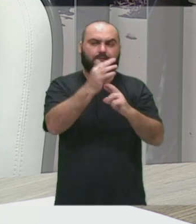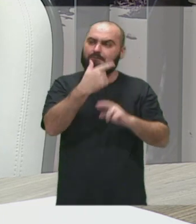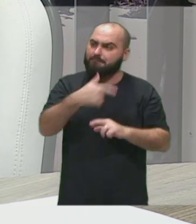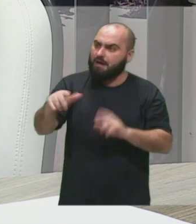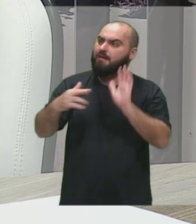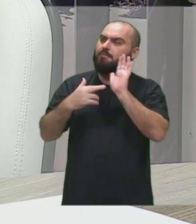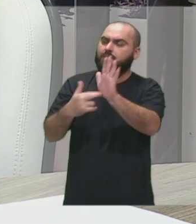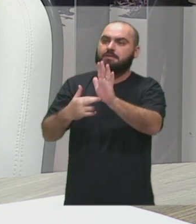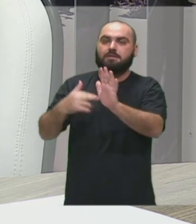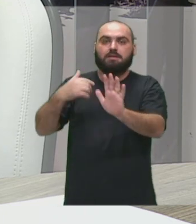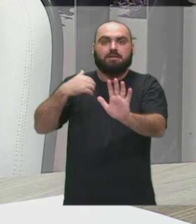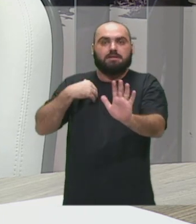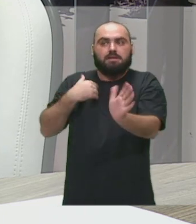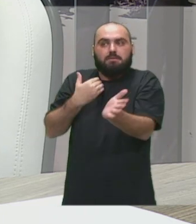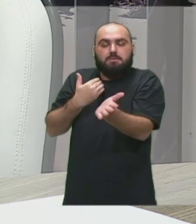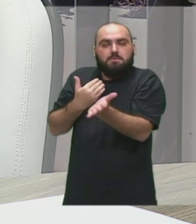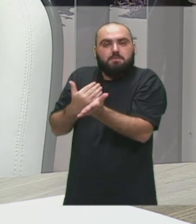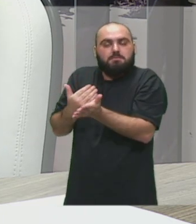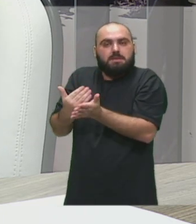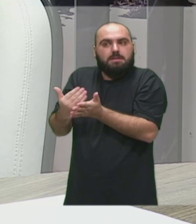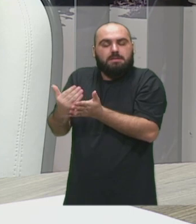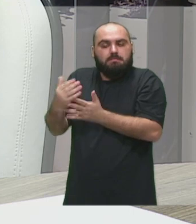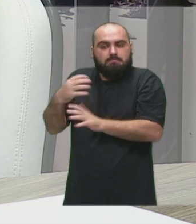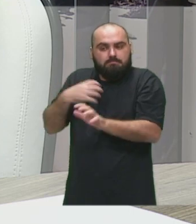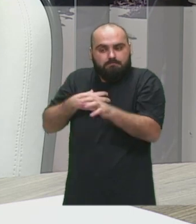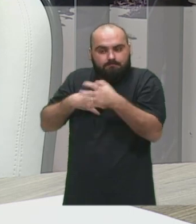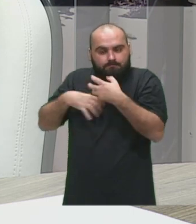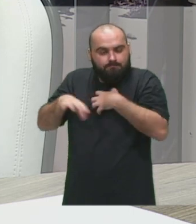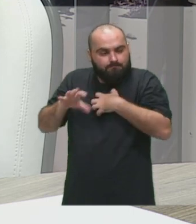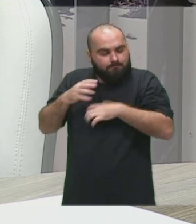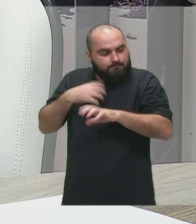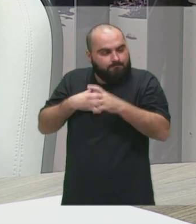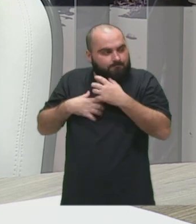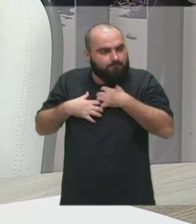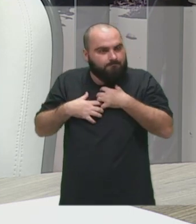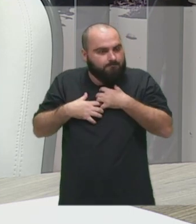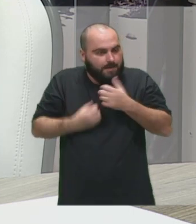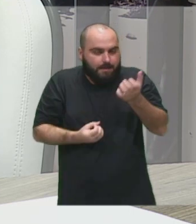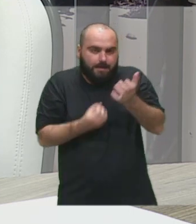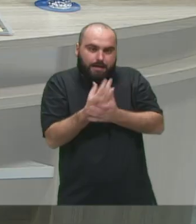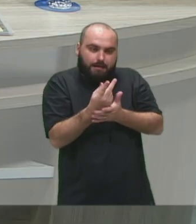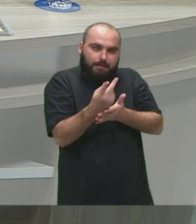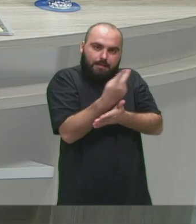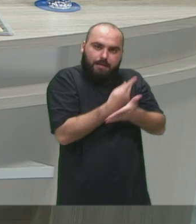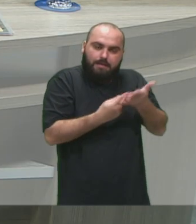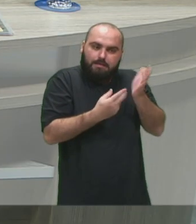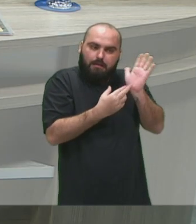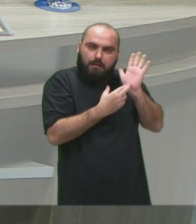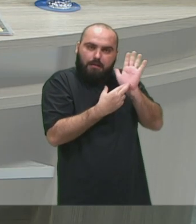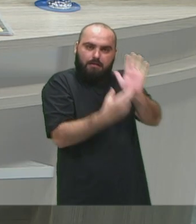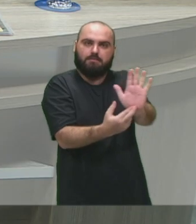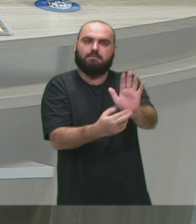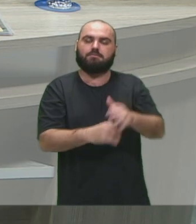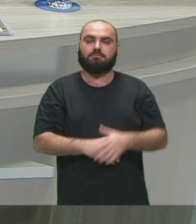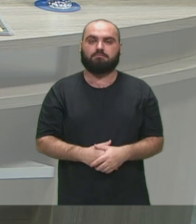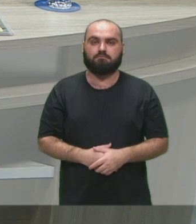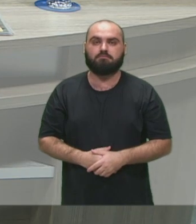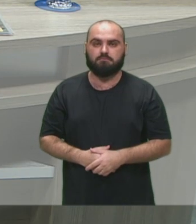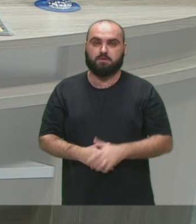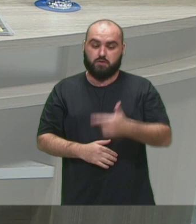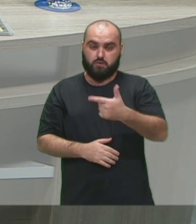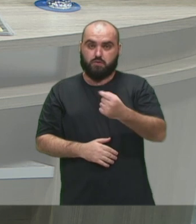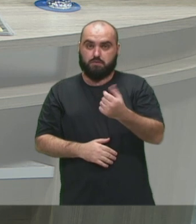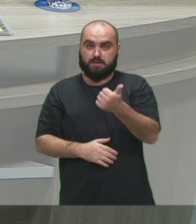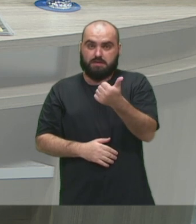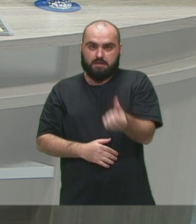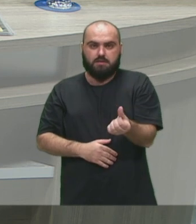a me ver criando obras de arte que representasse aquilo. E eu saí daquela escola, em